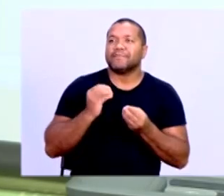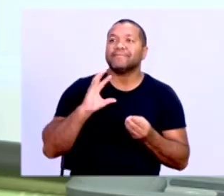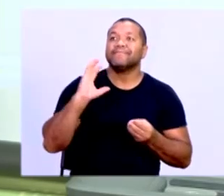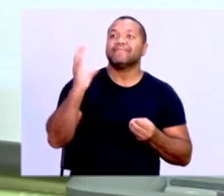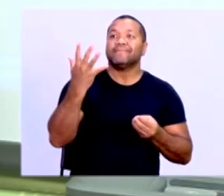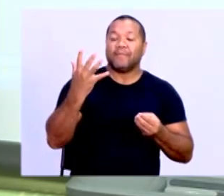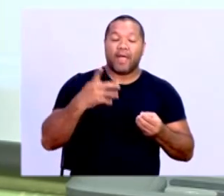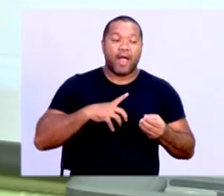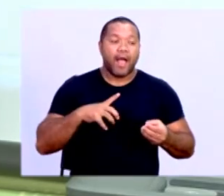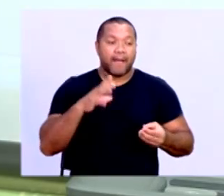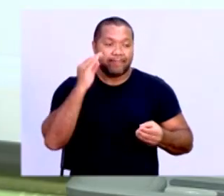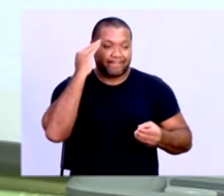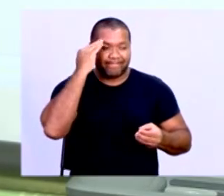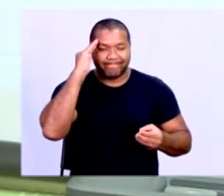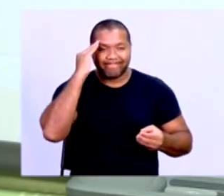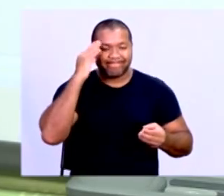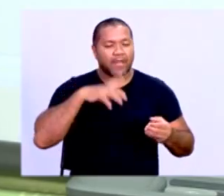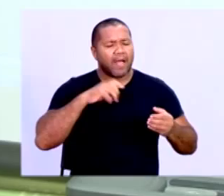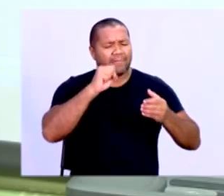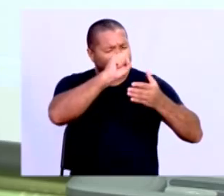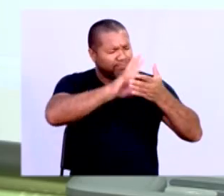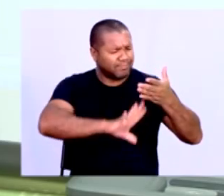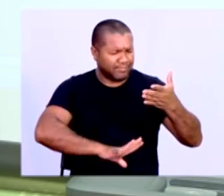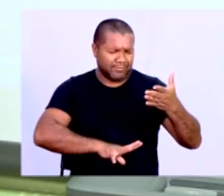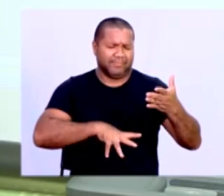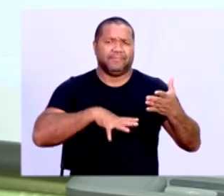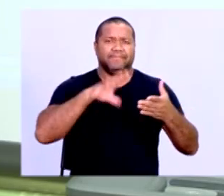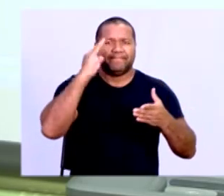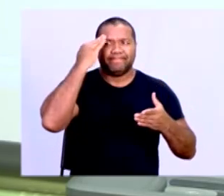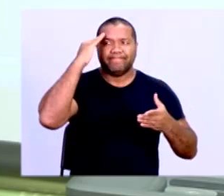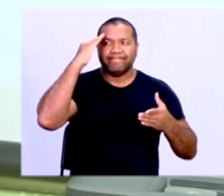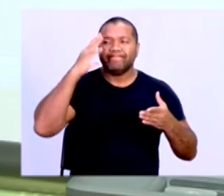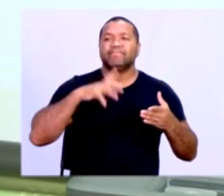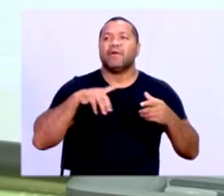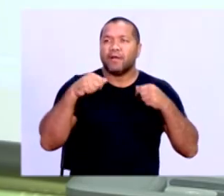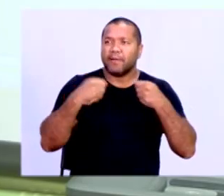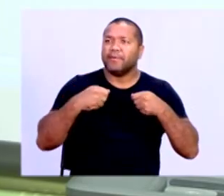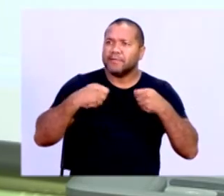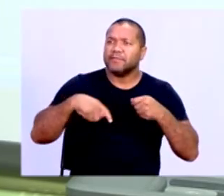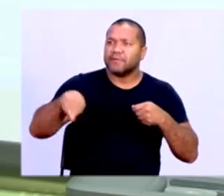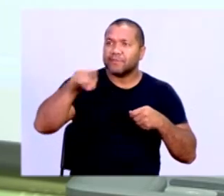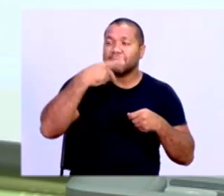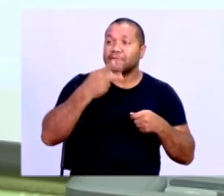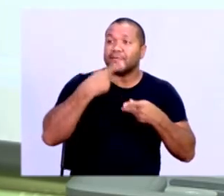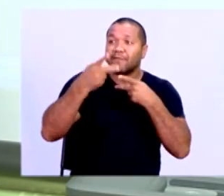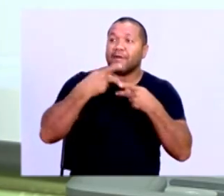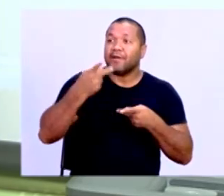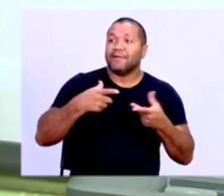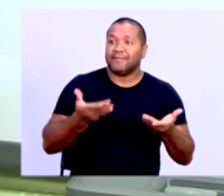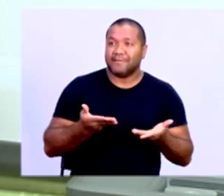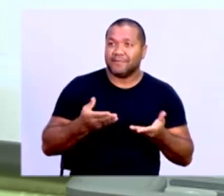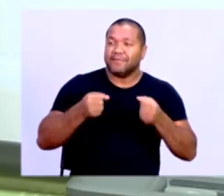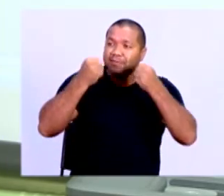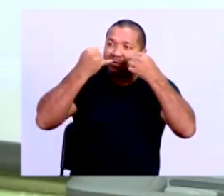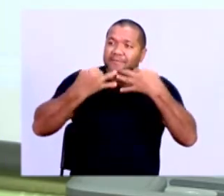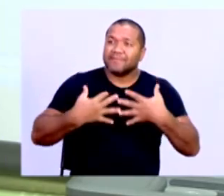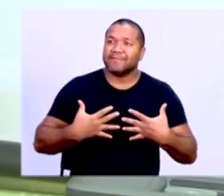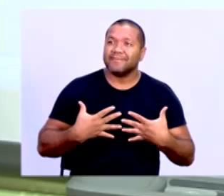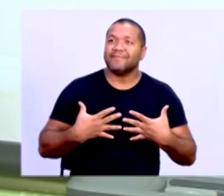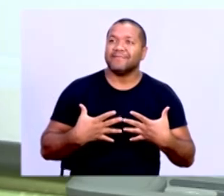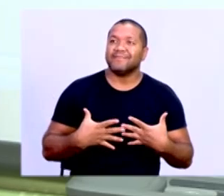reagindo a essa quantidade de conteúdos. Então, eu preciso que vocês falem, né?